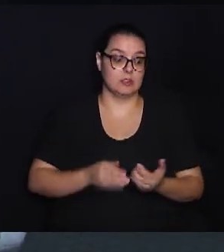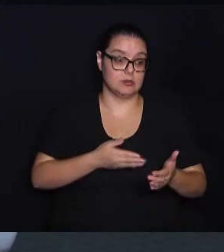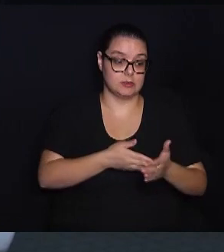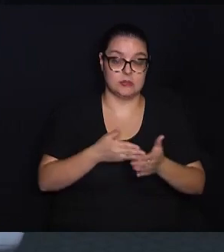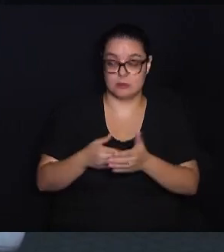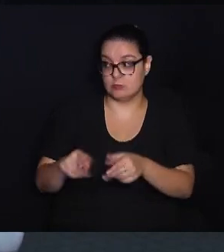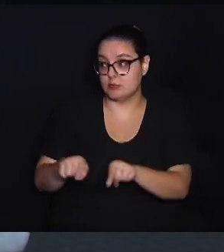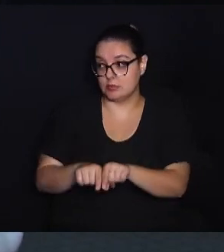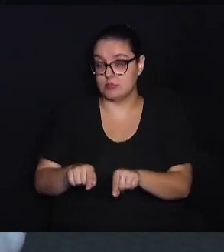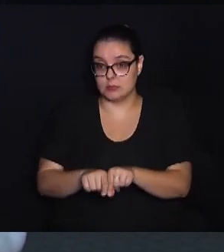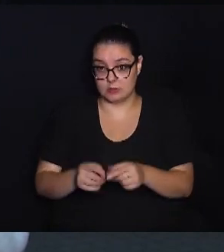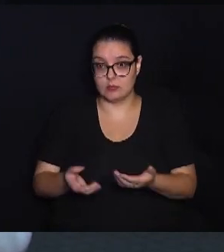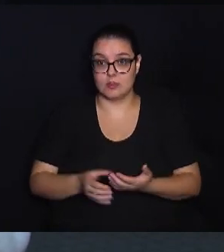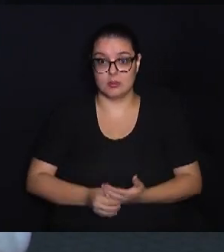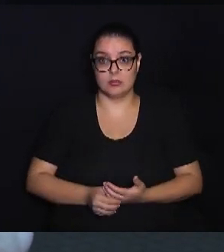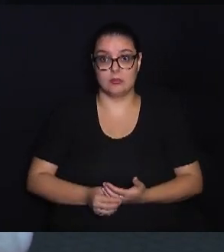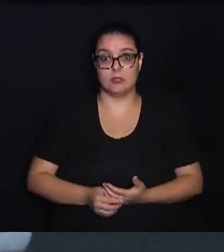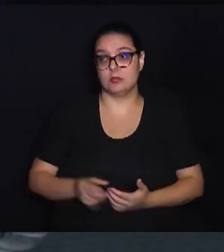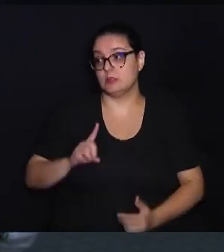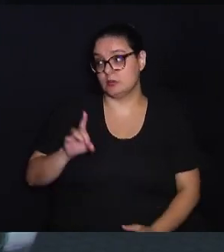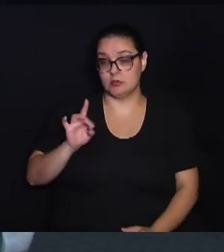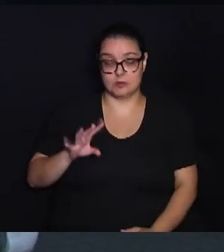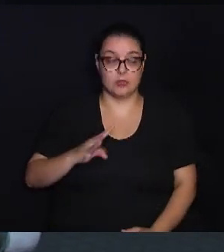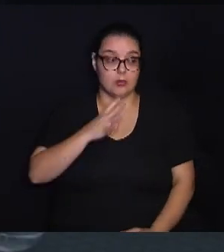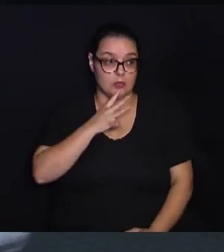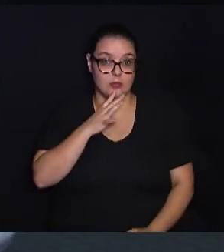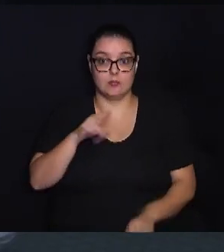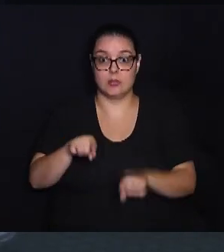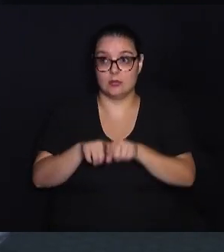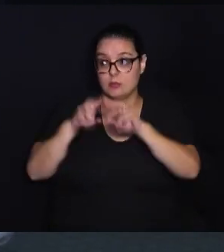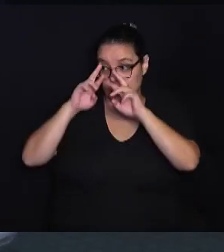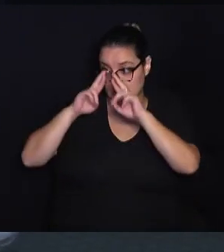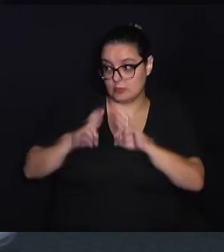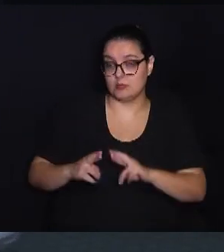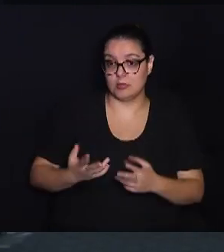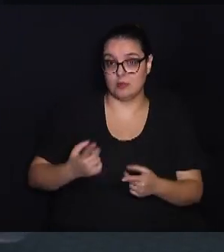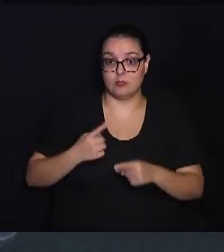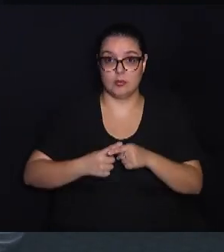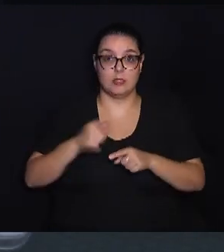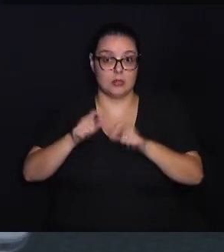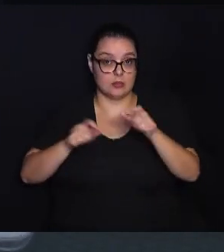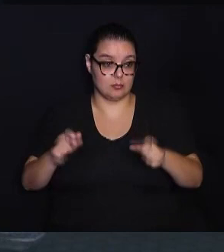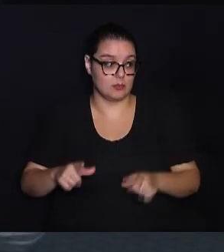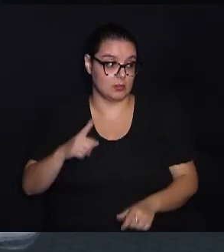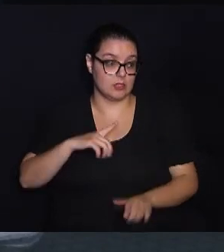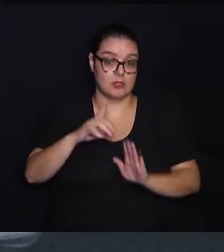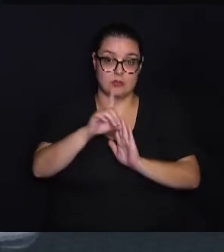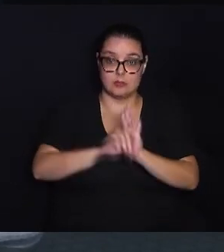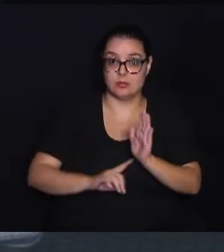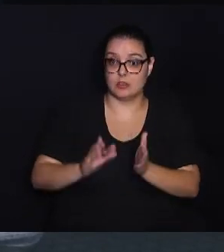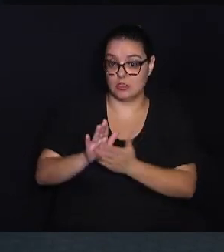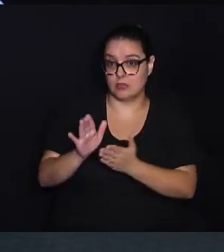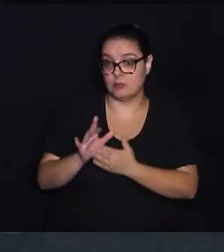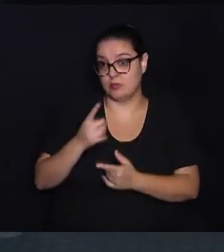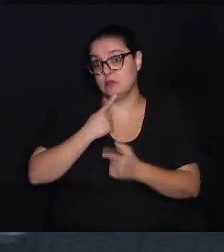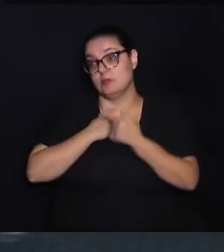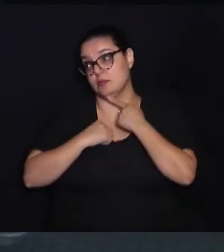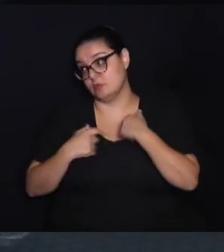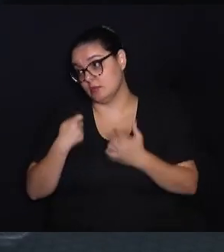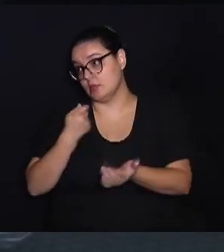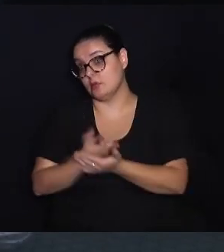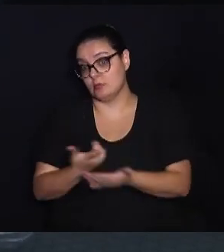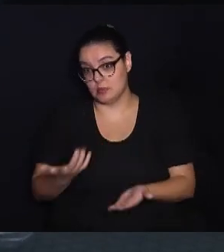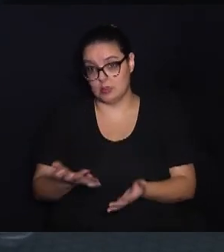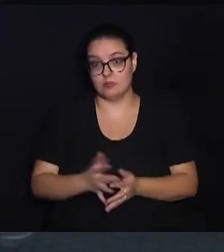limites também sejam não apenas conhecidos, mas também respeitados. Porque as pessoas têm direito de gastar naquilo que ela